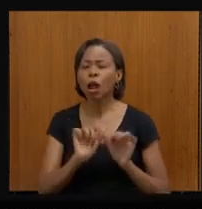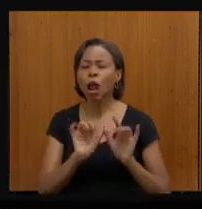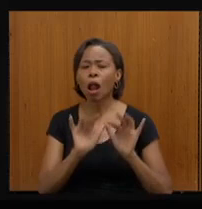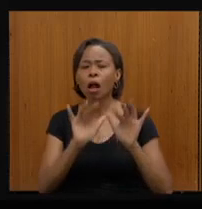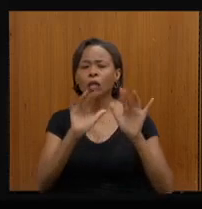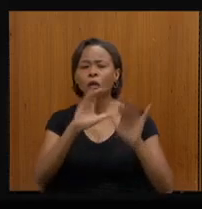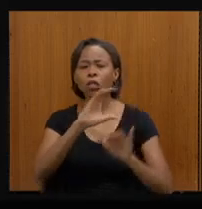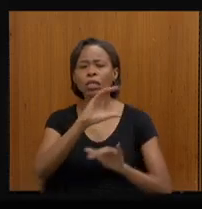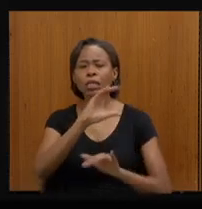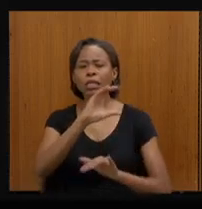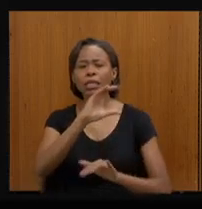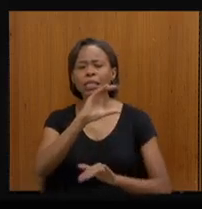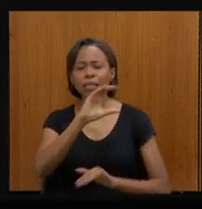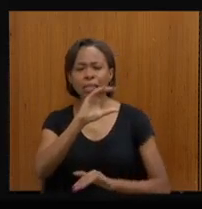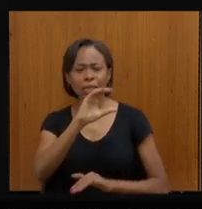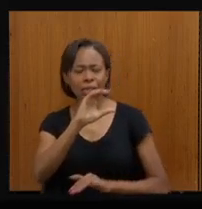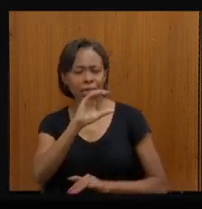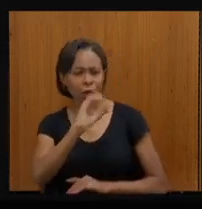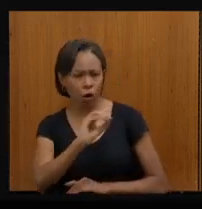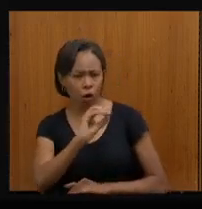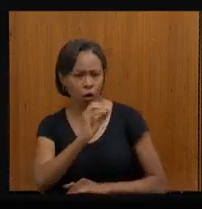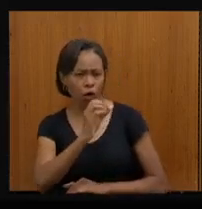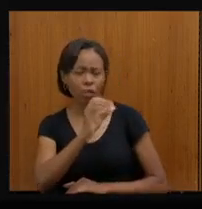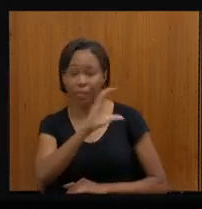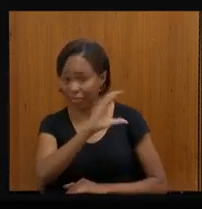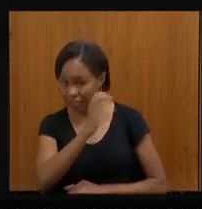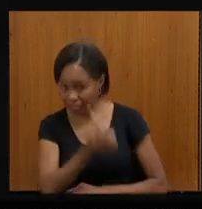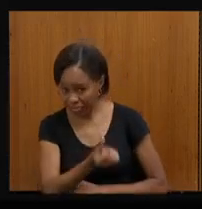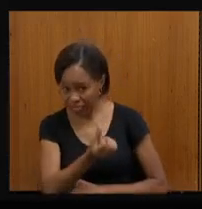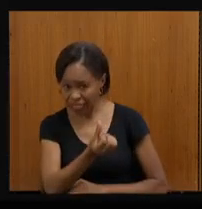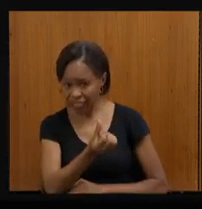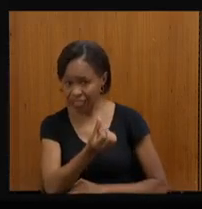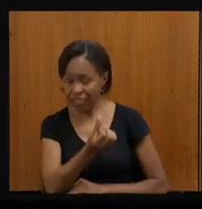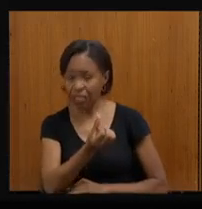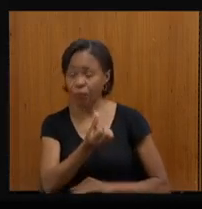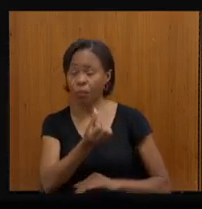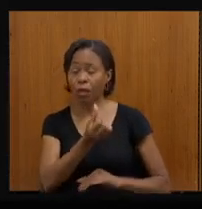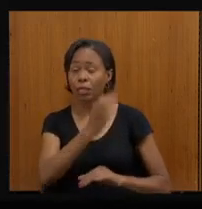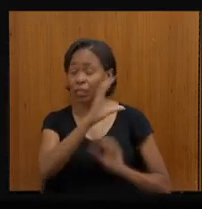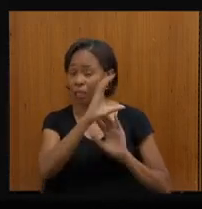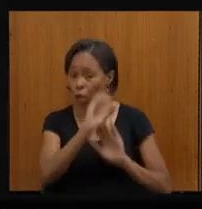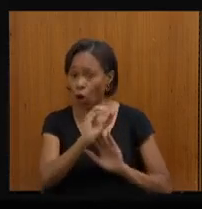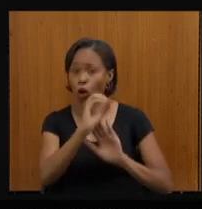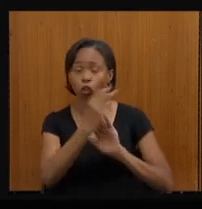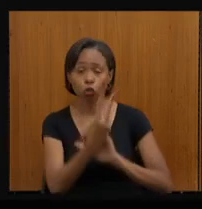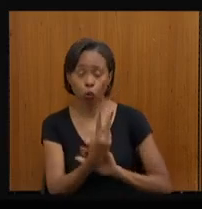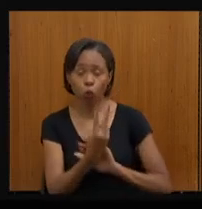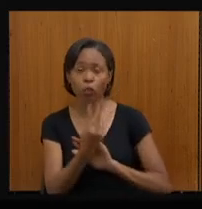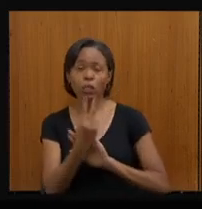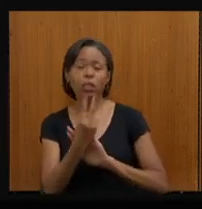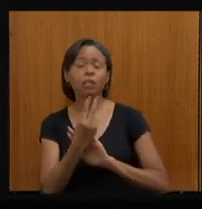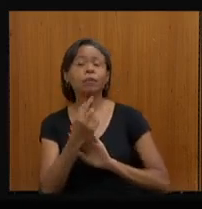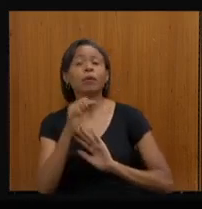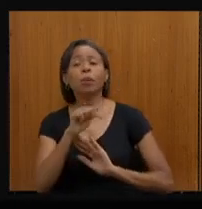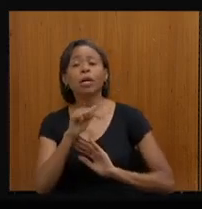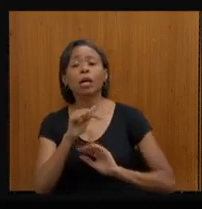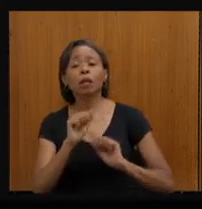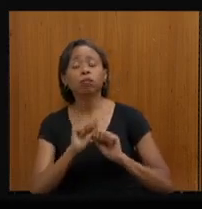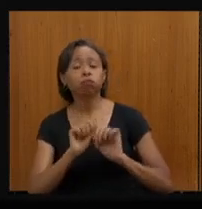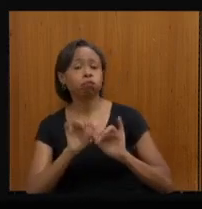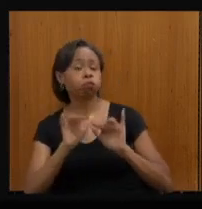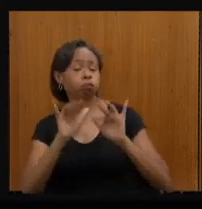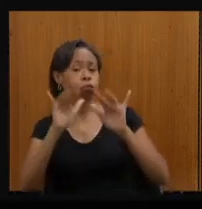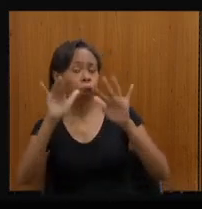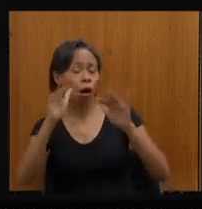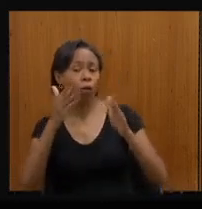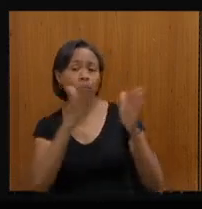45 então a própria empresa tem interesse em ter o seu sistema tanto de produção quanto